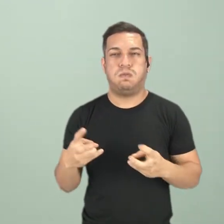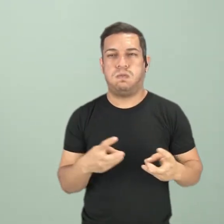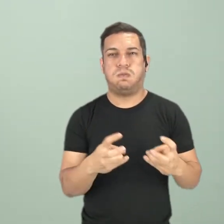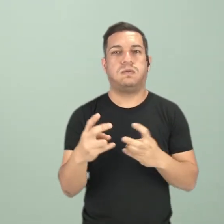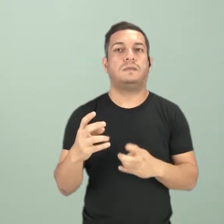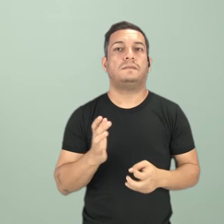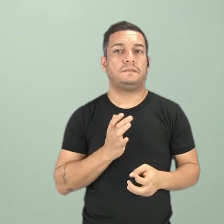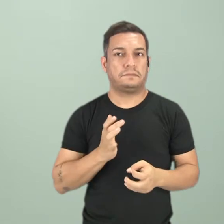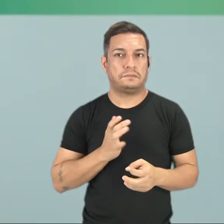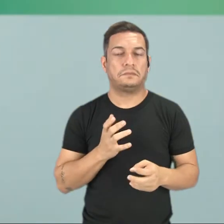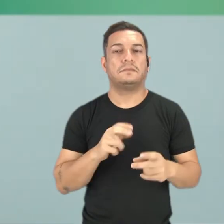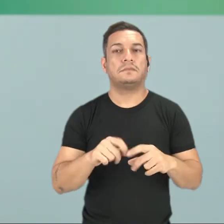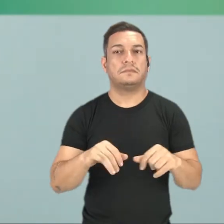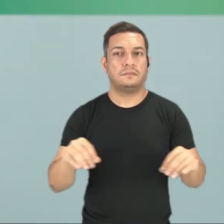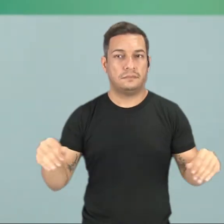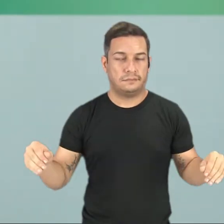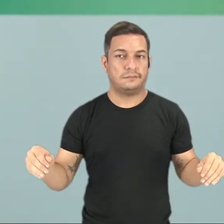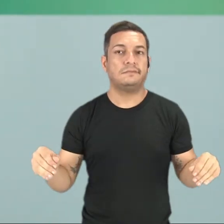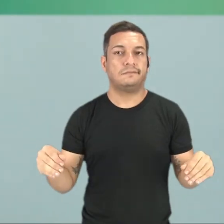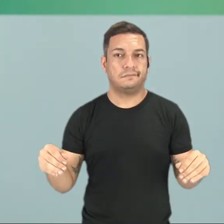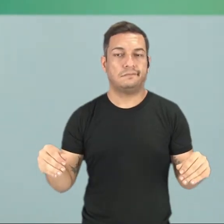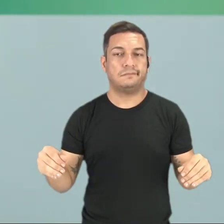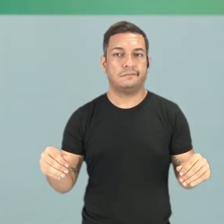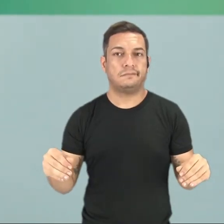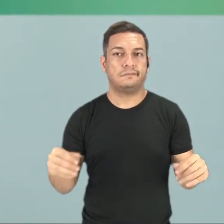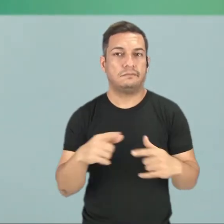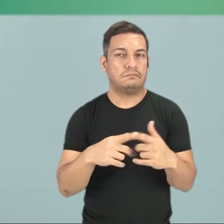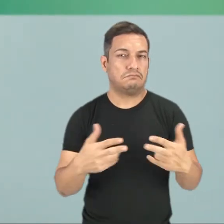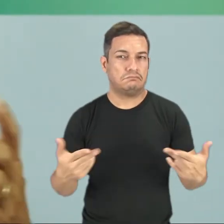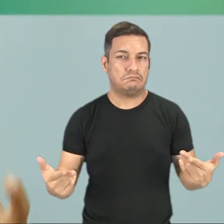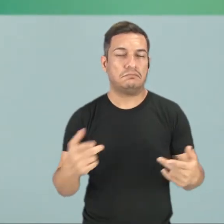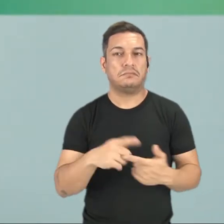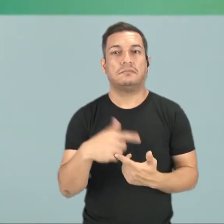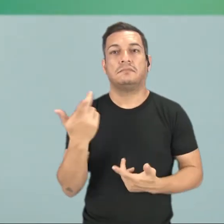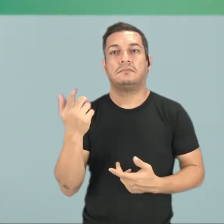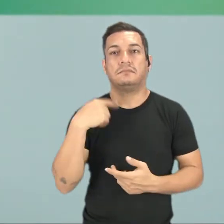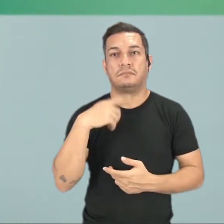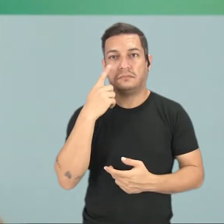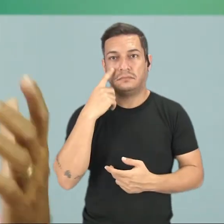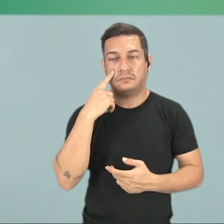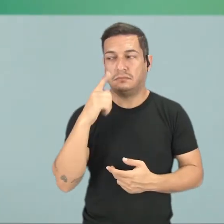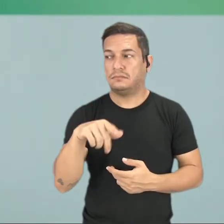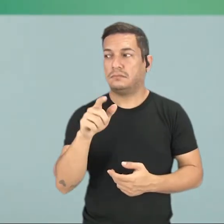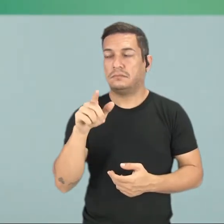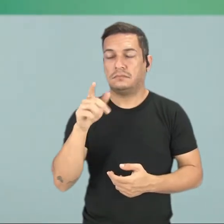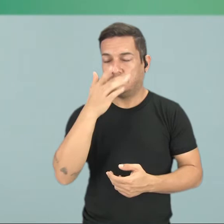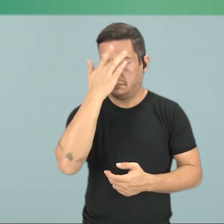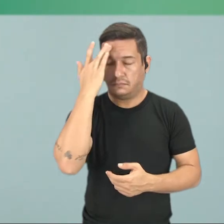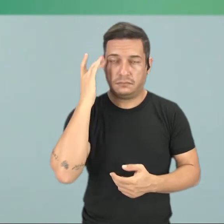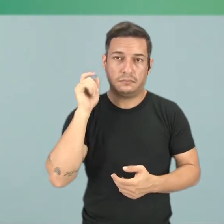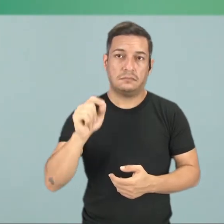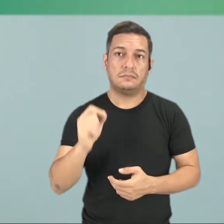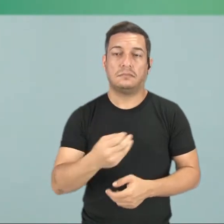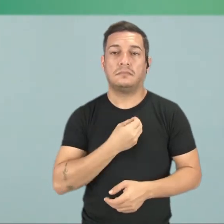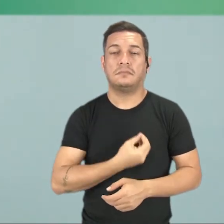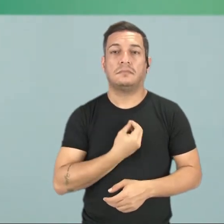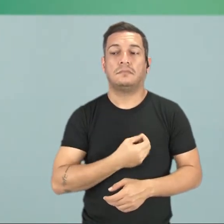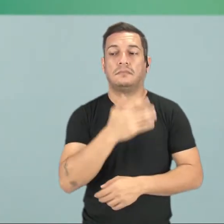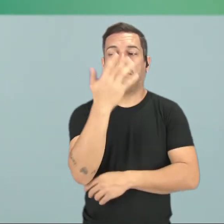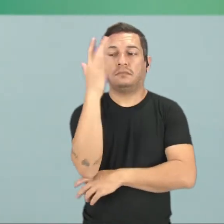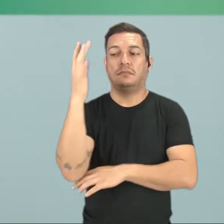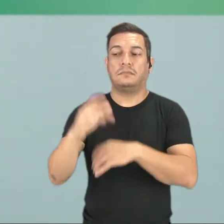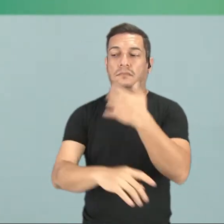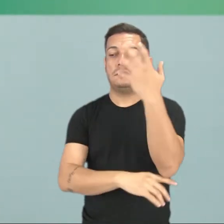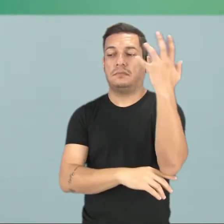floresta, né? E não tem como a pessoa mais adequada, a pessoa mais apropriada para viver na